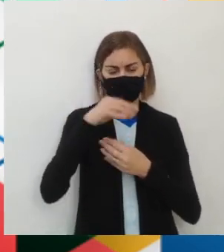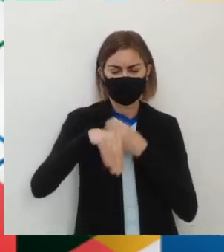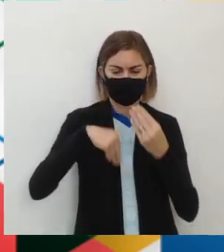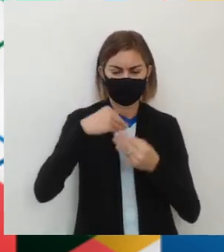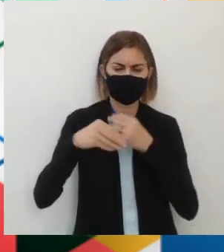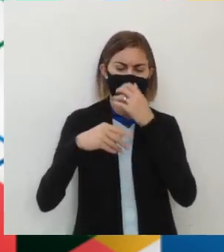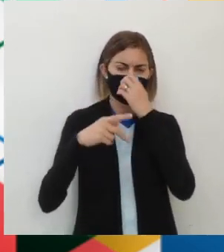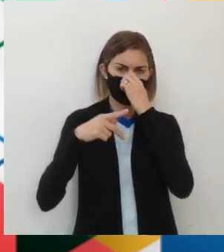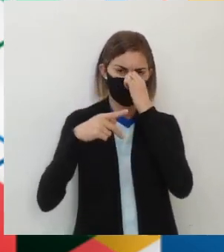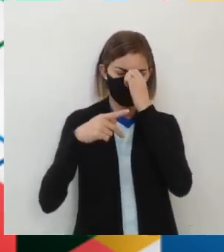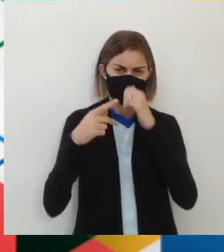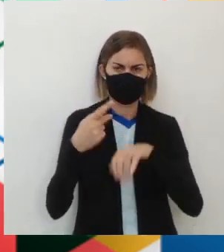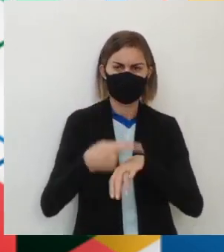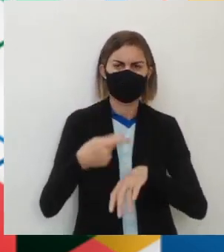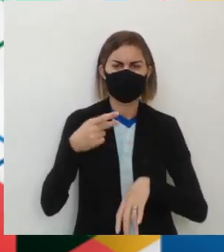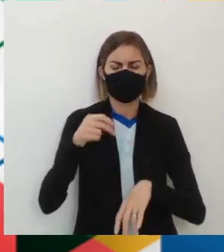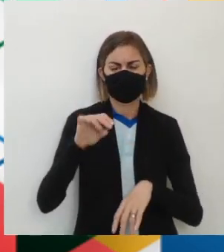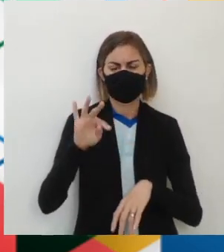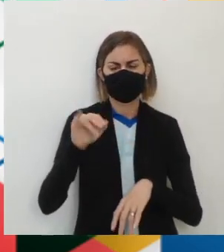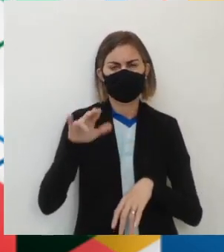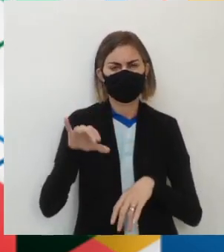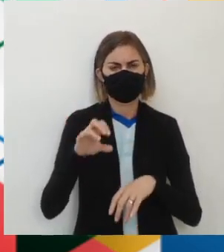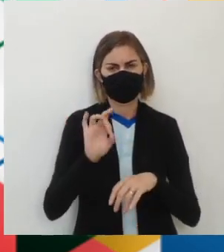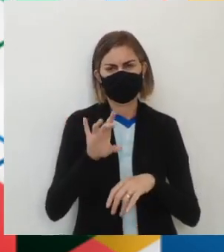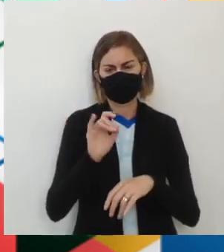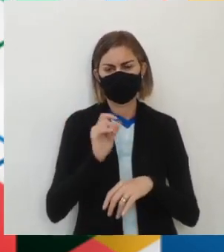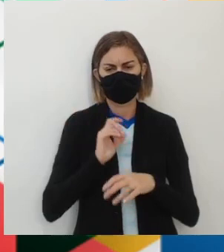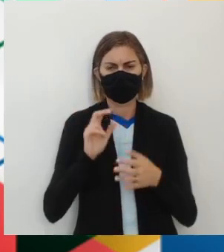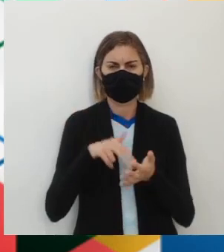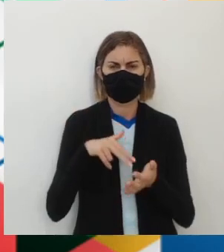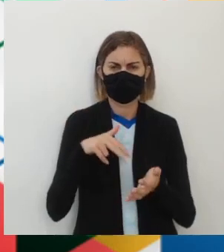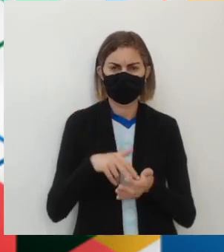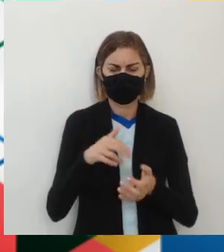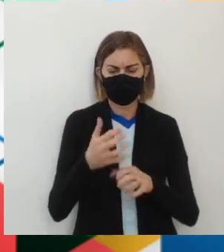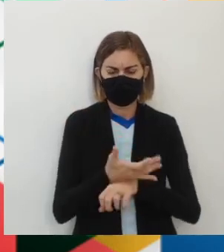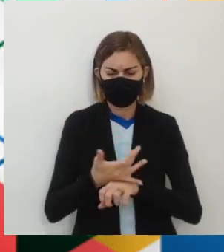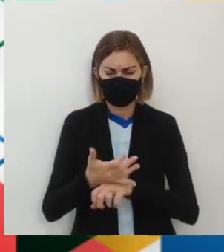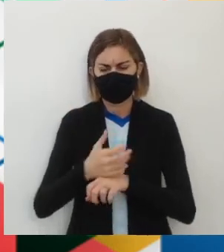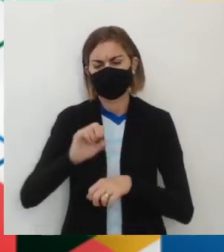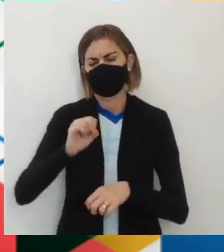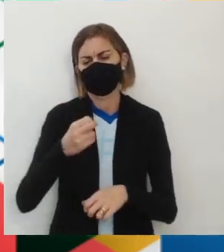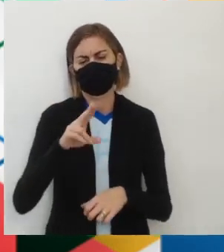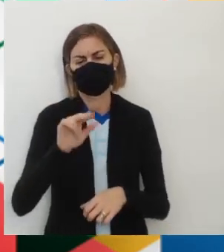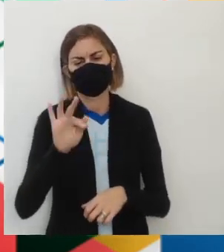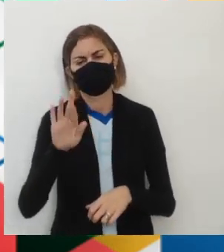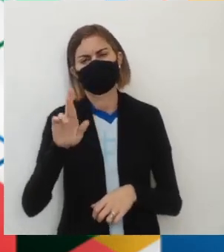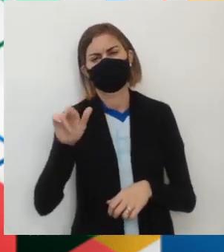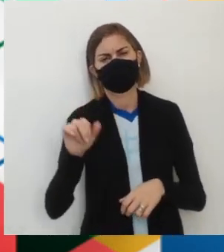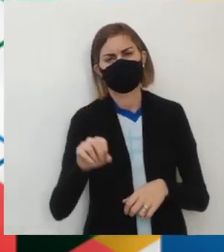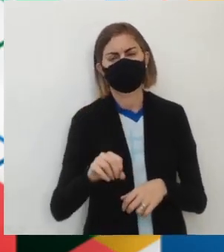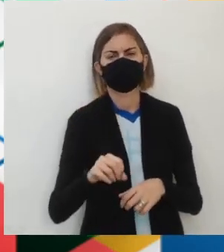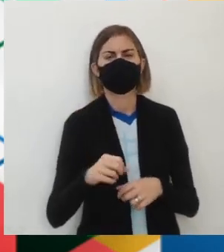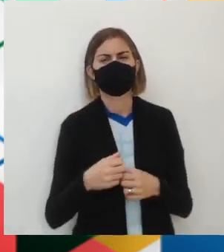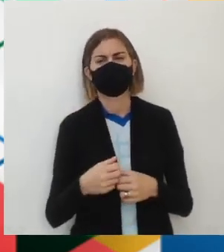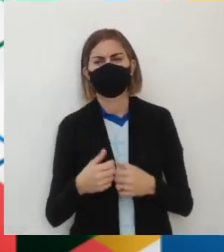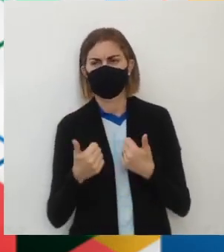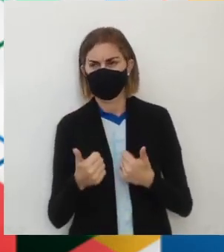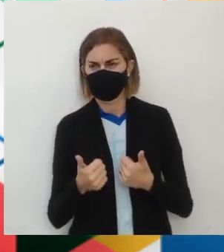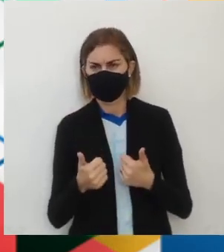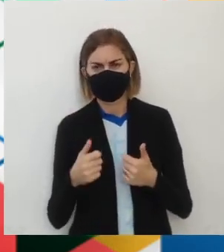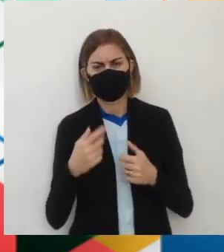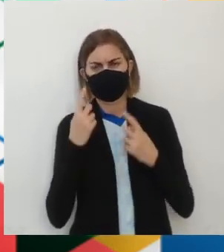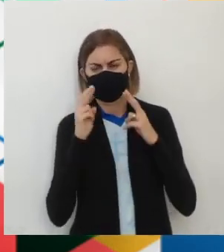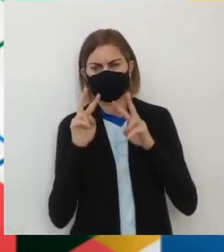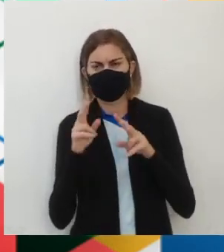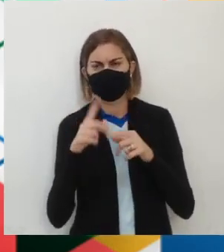permanganato de potássio, só que com a presença de ácido sulfúrico, uma solução mais concentrada. Tá? Dito